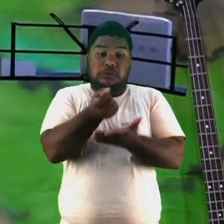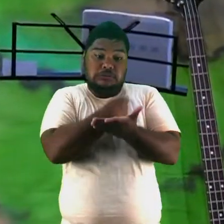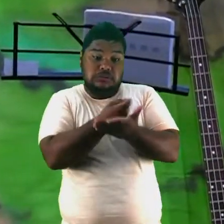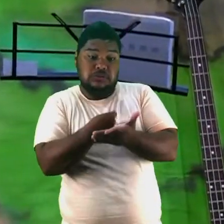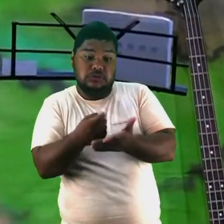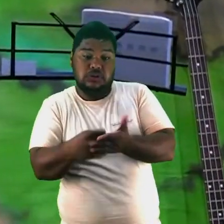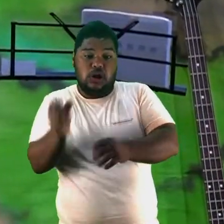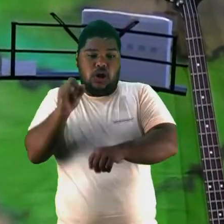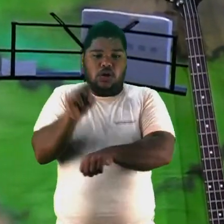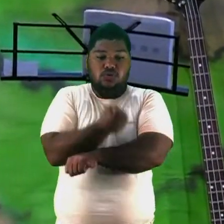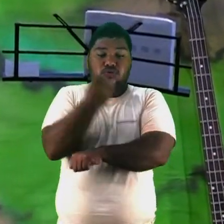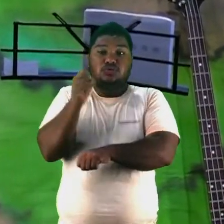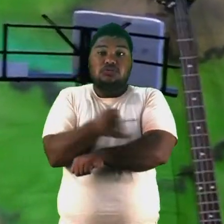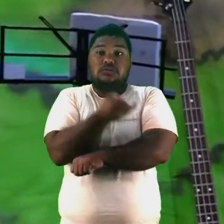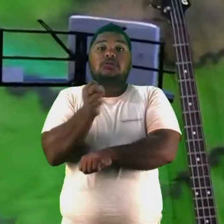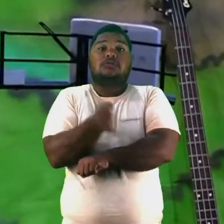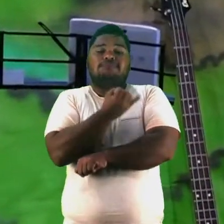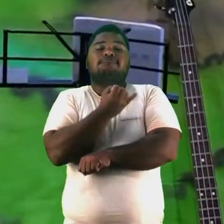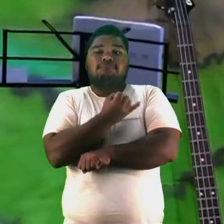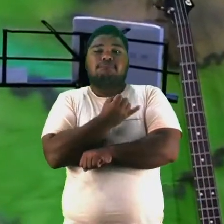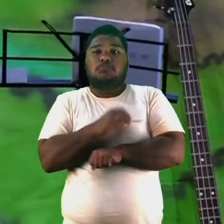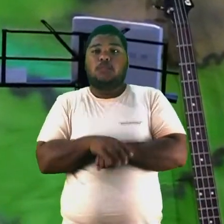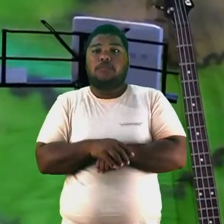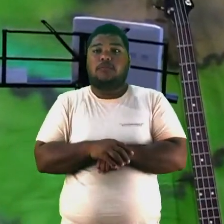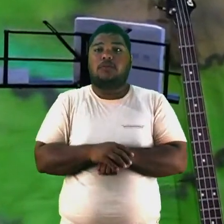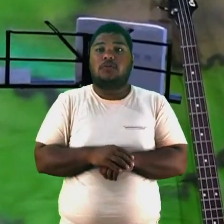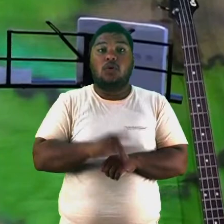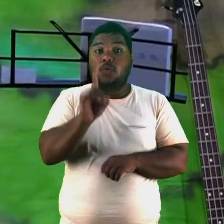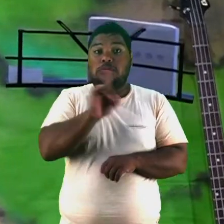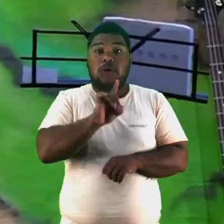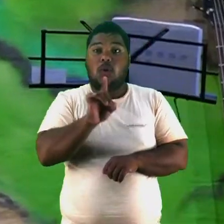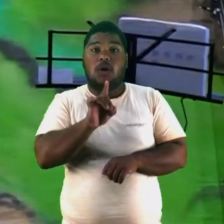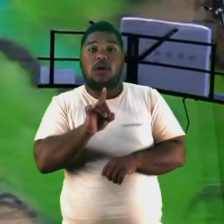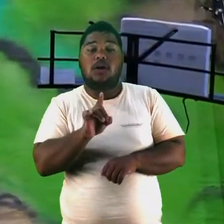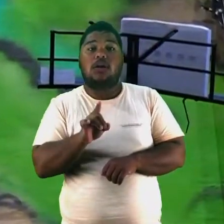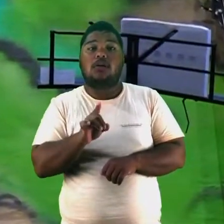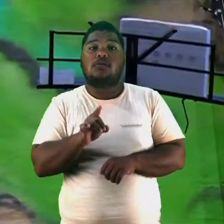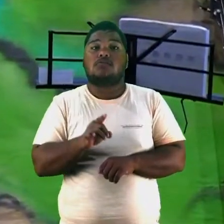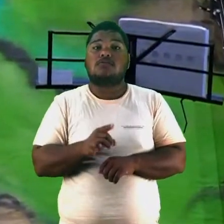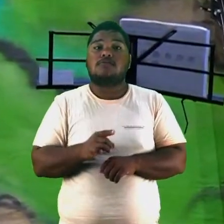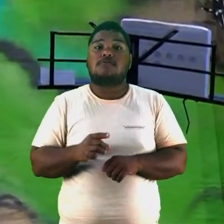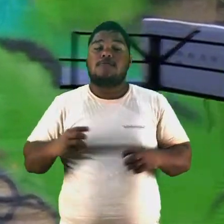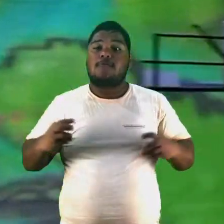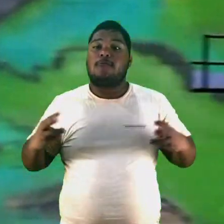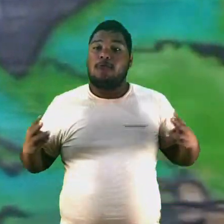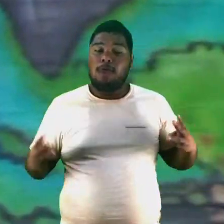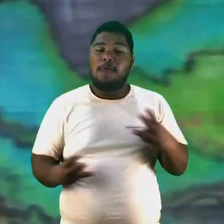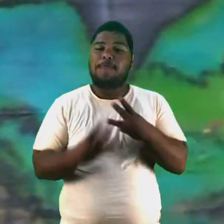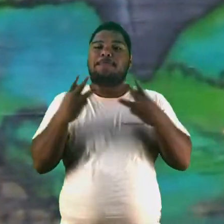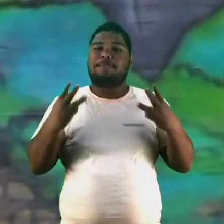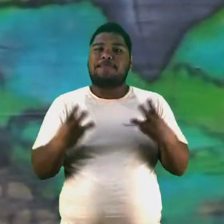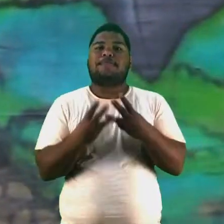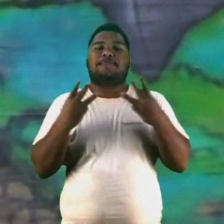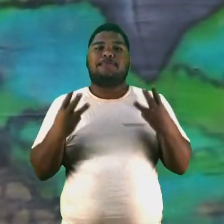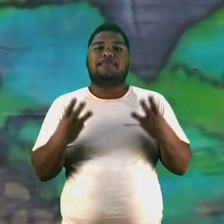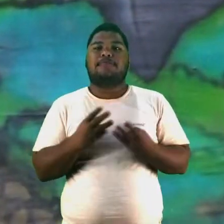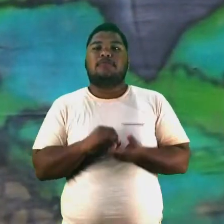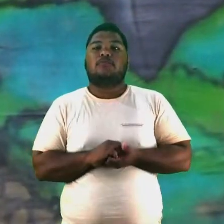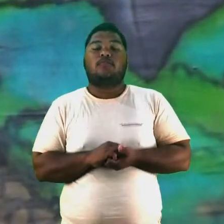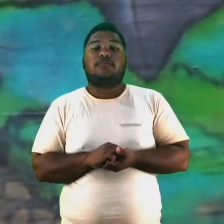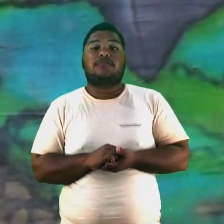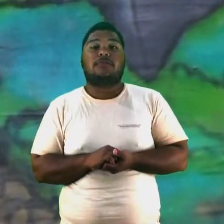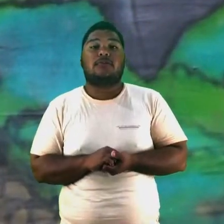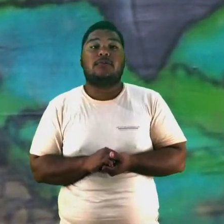grande maioria, quase totalidade, e os que não eram judeus, como Timóteo e como Marcos, eles